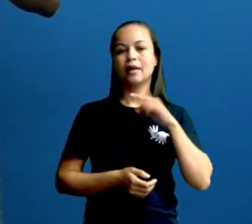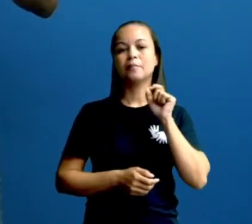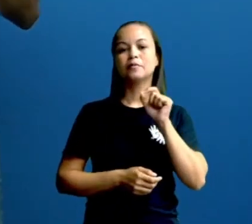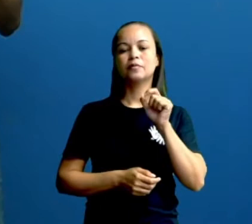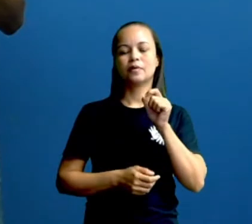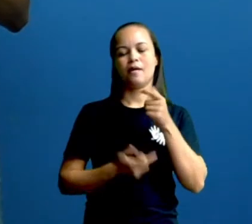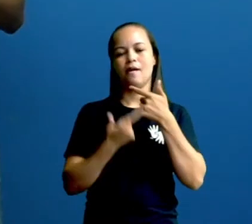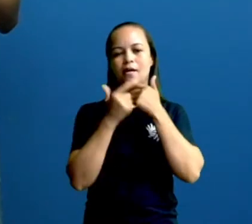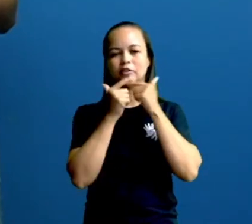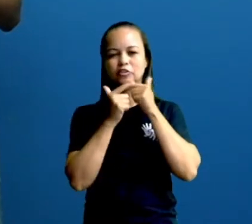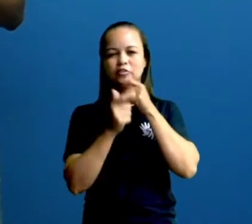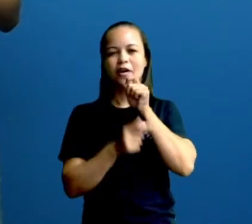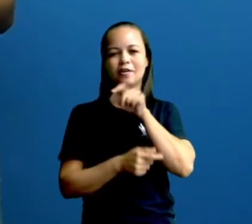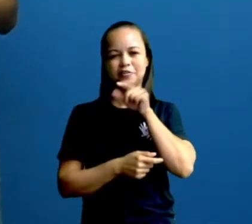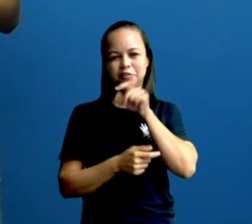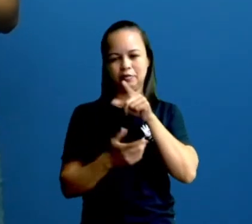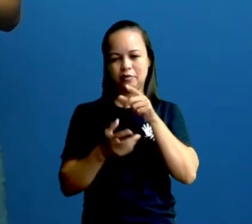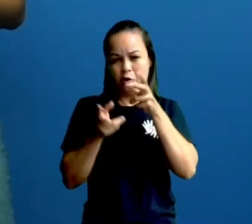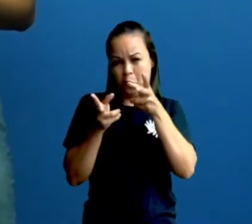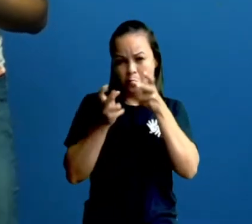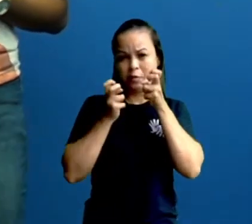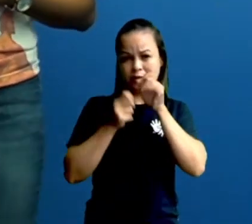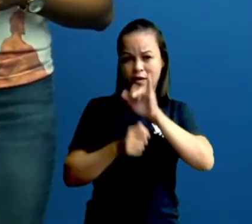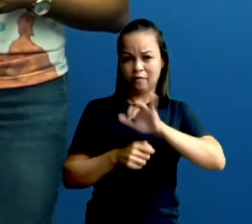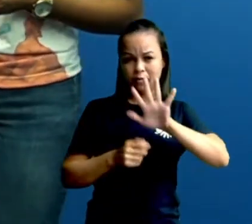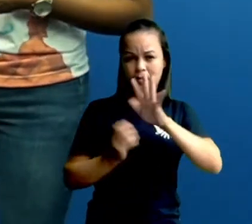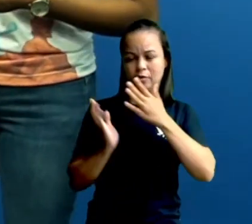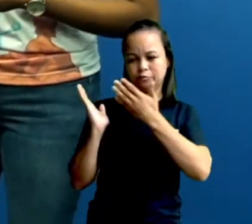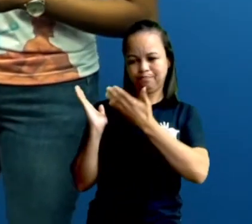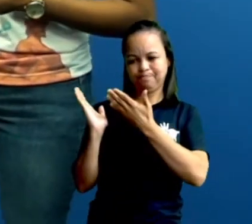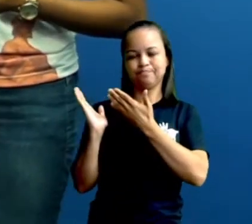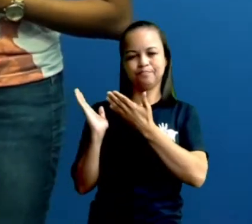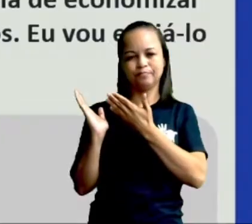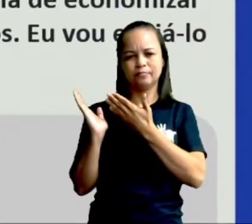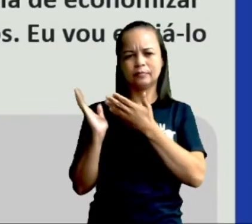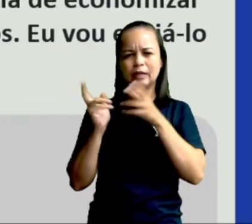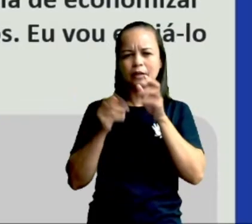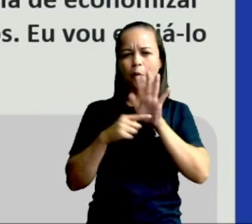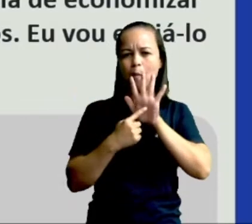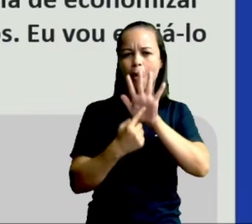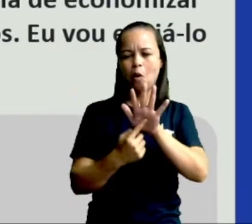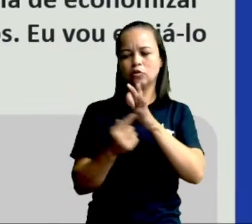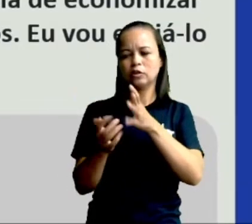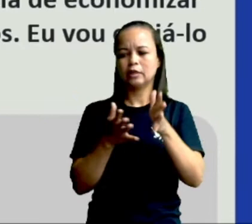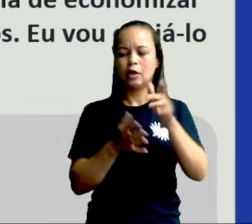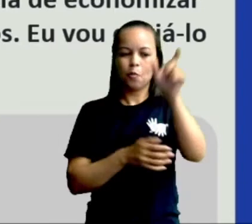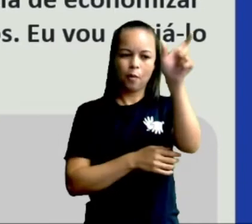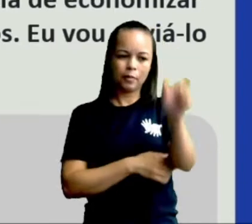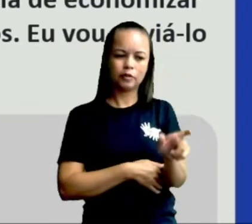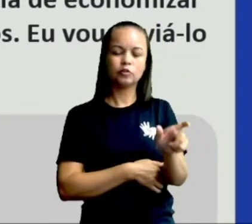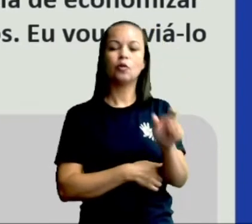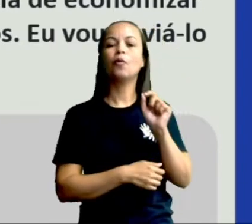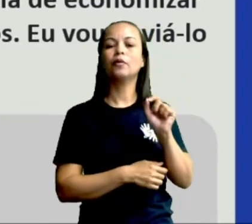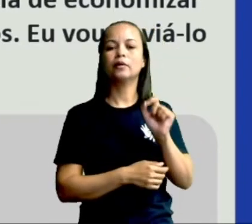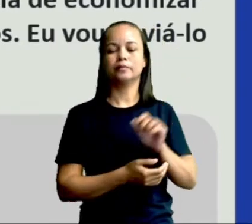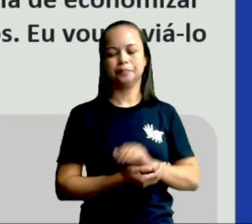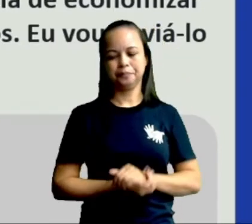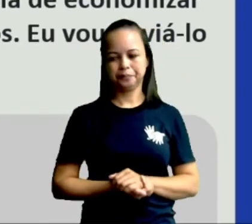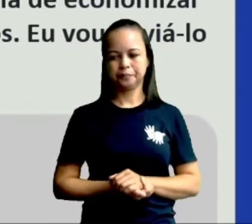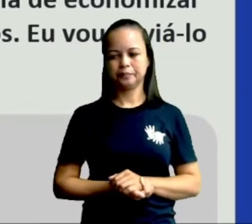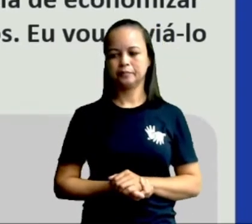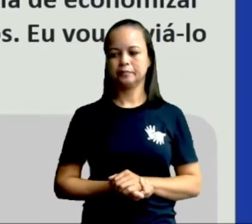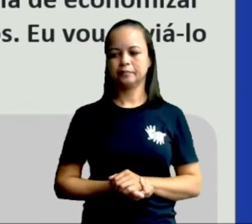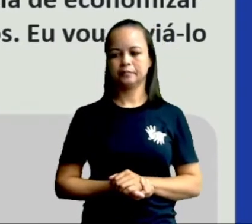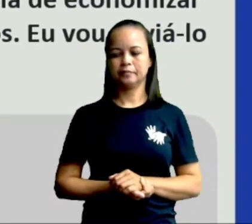Então observa bem essa charge. Aqui do lado ela mostra alguém aí dizendo reports